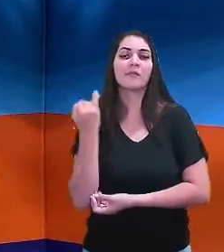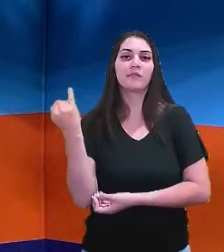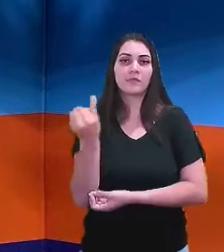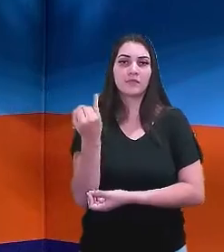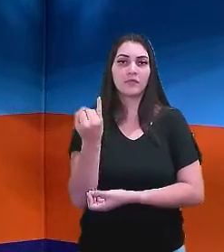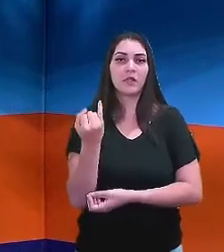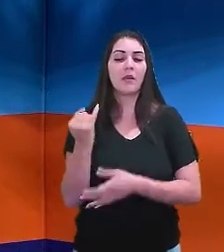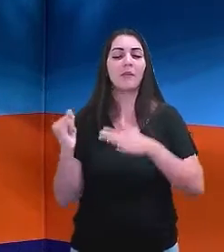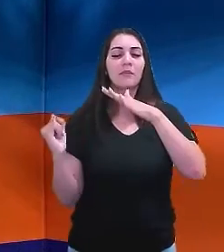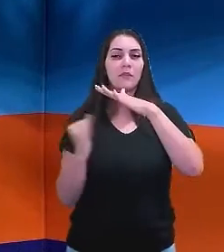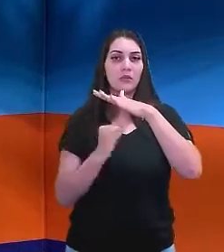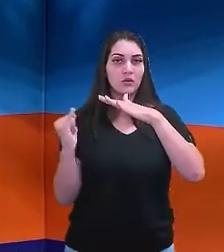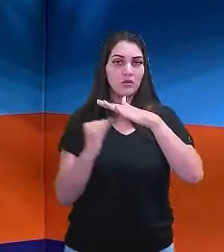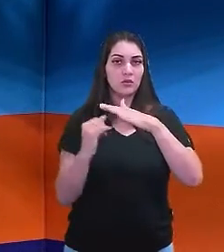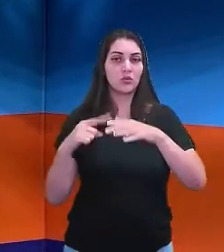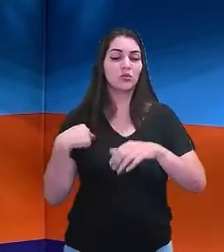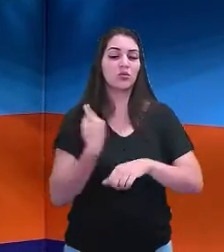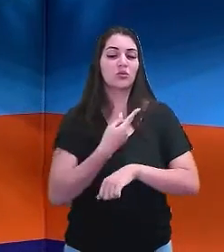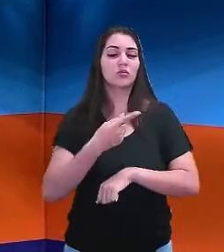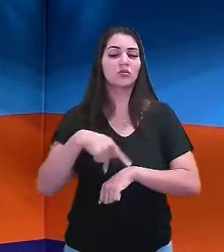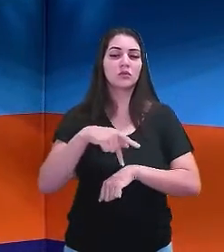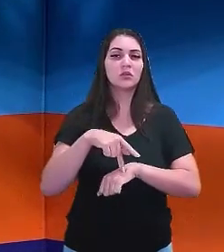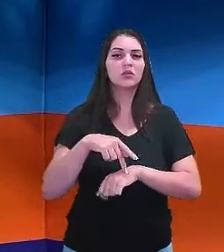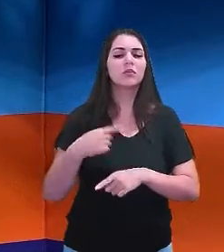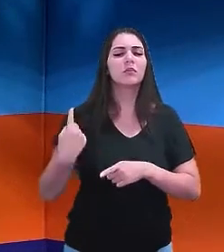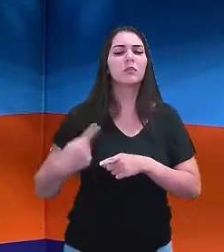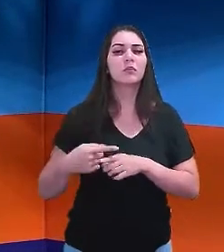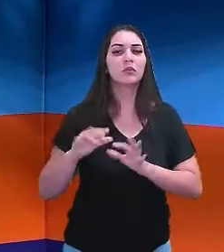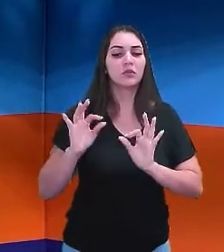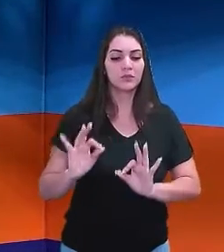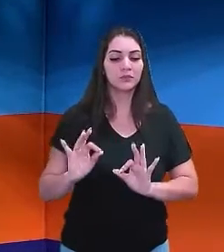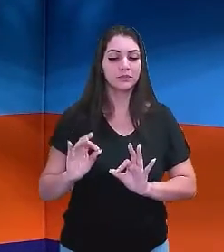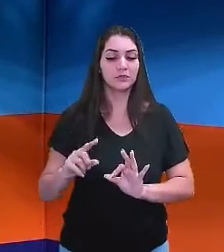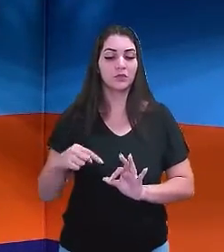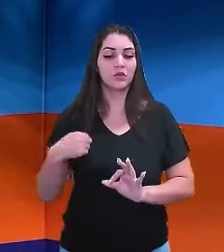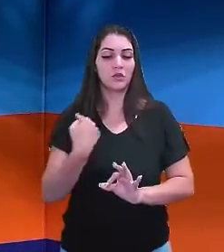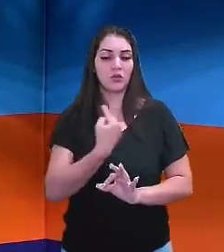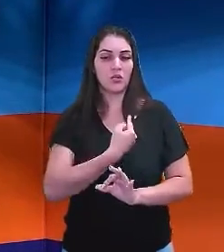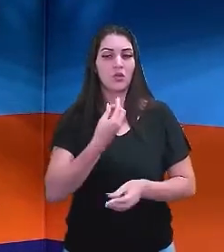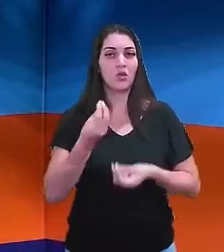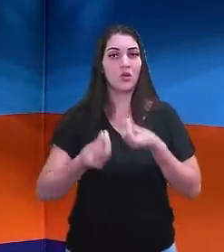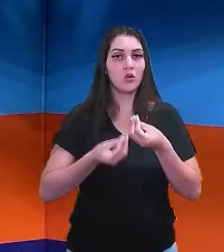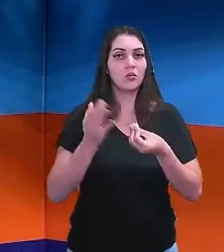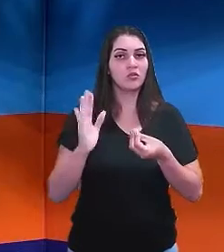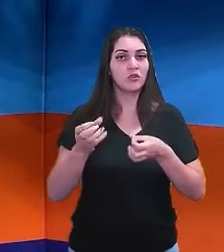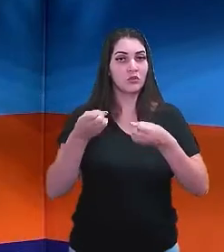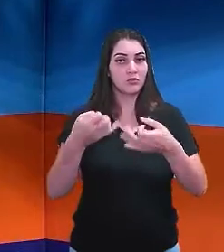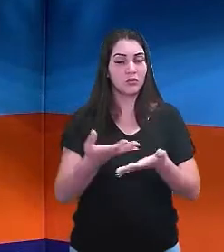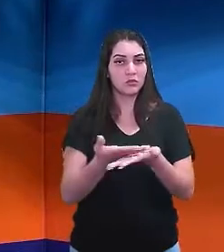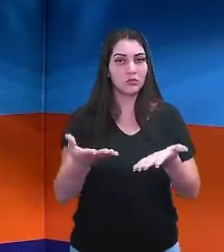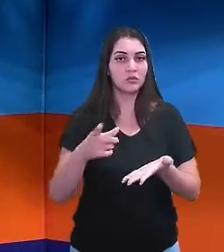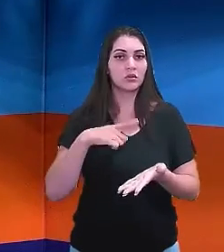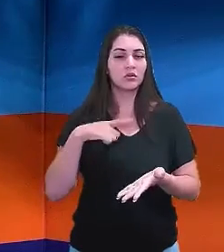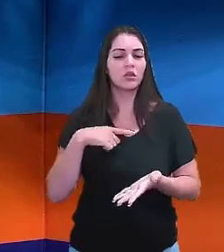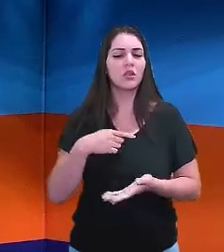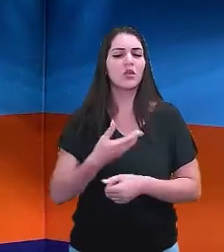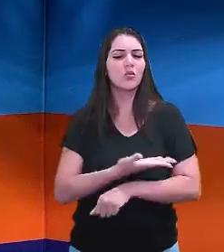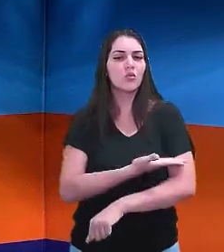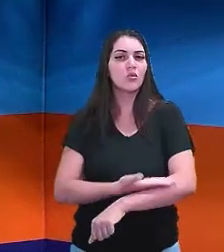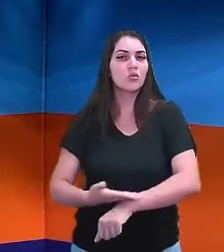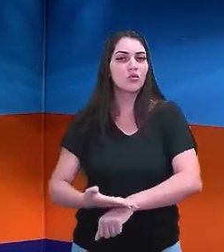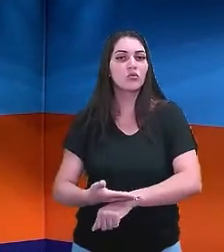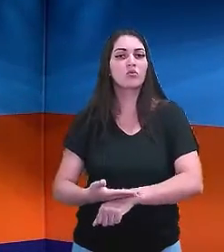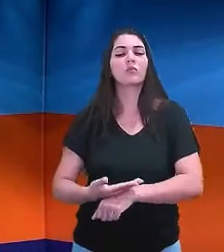a industrialização no nosso país. Porque, assim, nós, como eu falei para vocês, né, a gente tem a mania de colocar